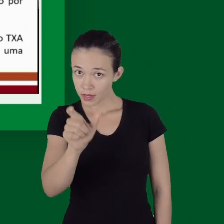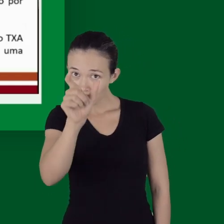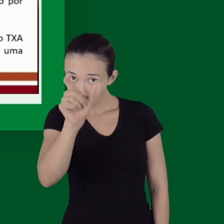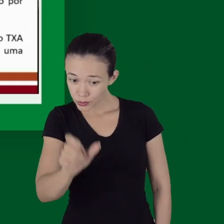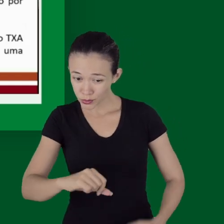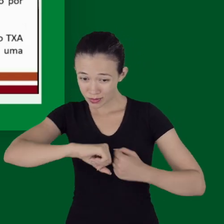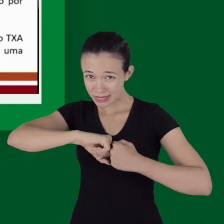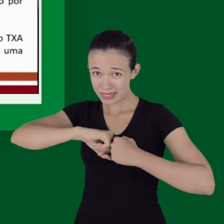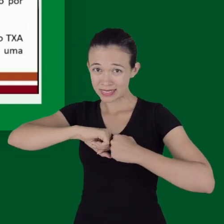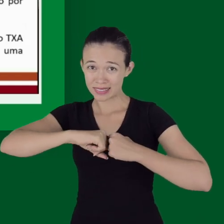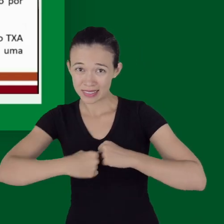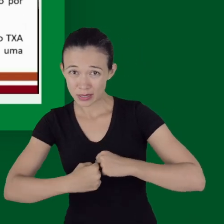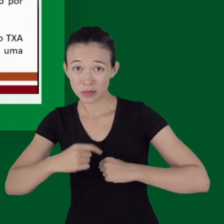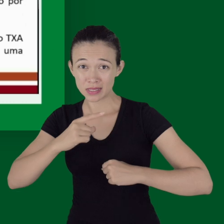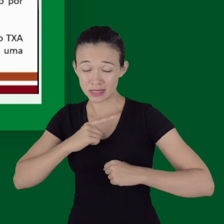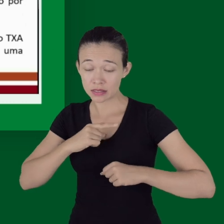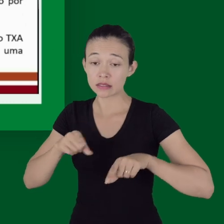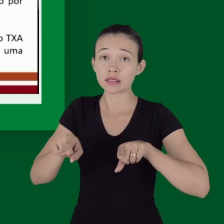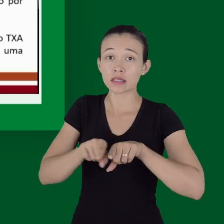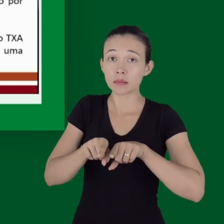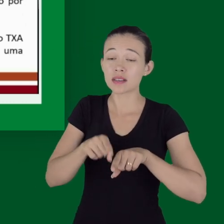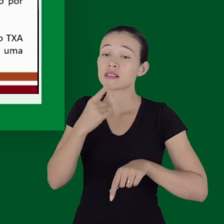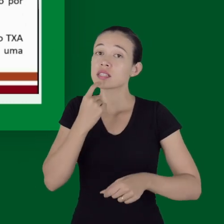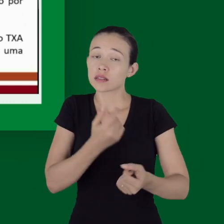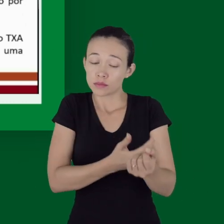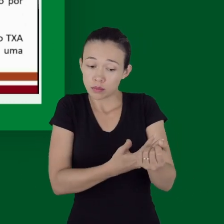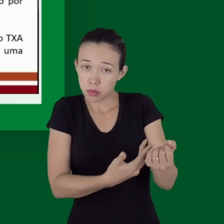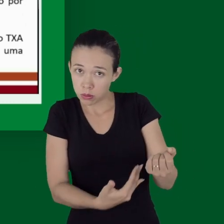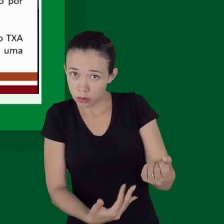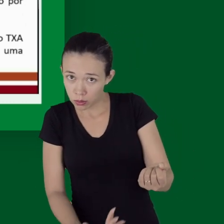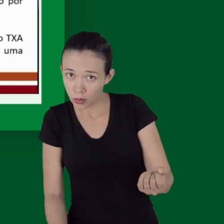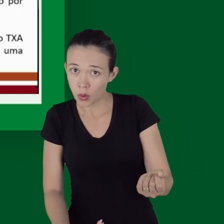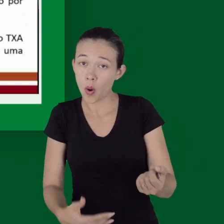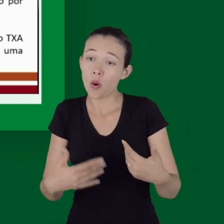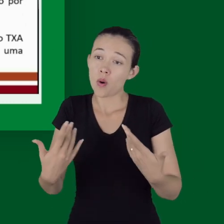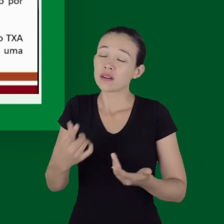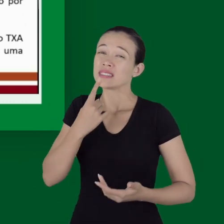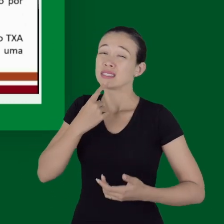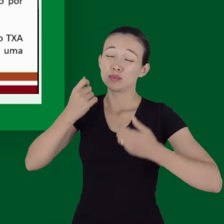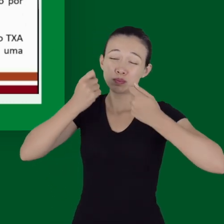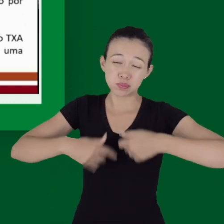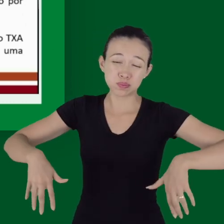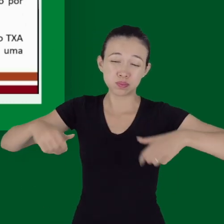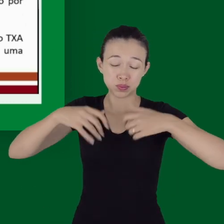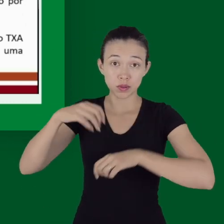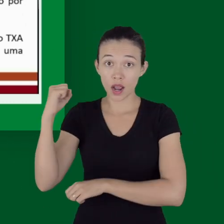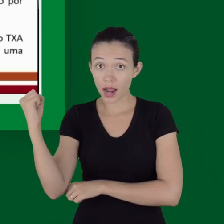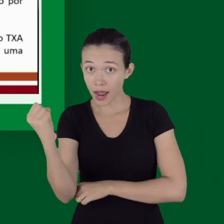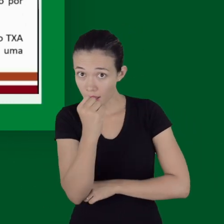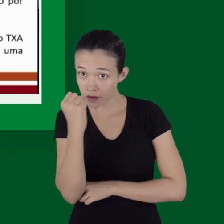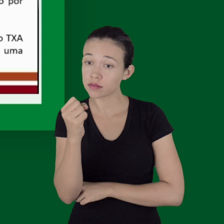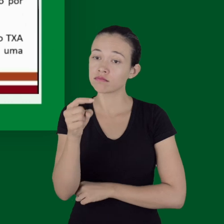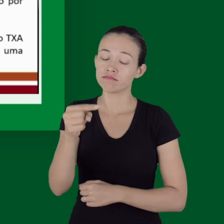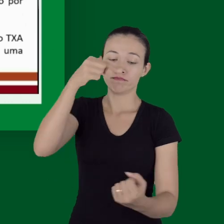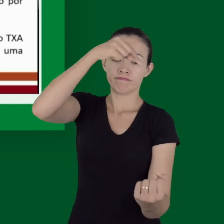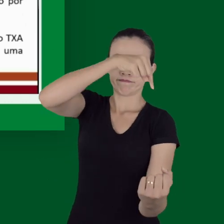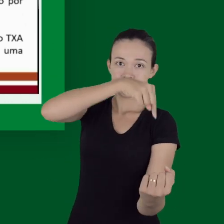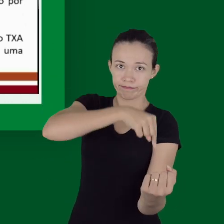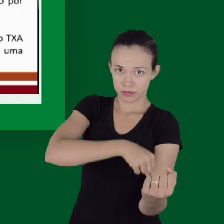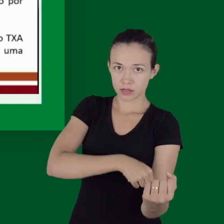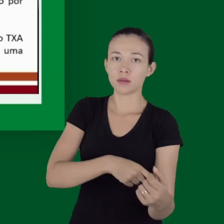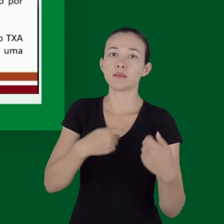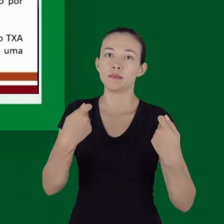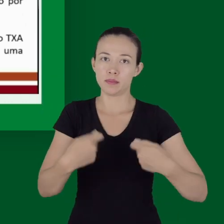significativa o mais rápido possível dentro de um delt de 3 horas após a lesão com uma dose de ataque de 1